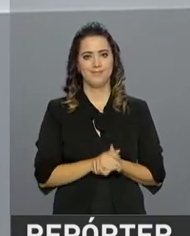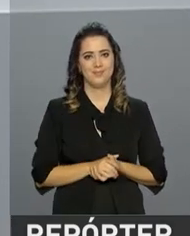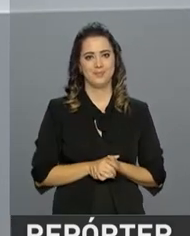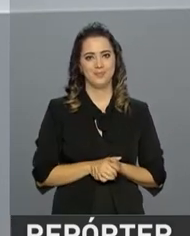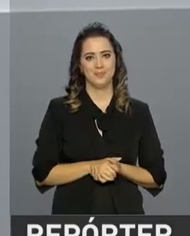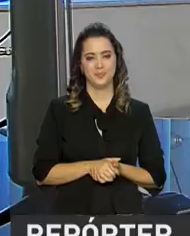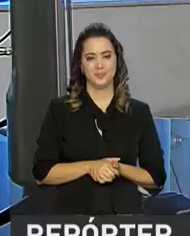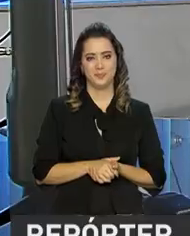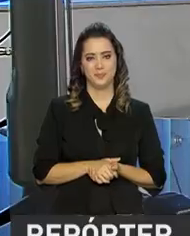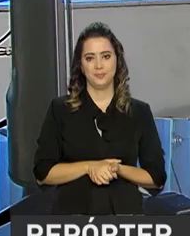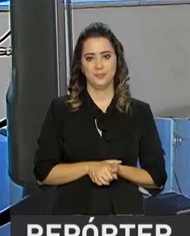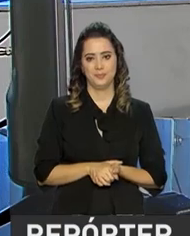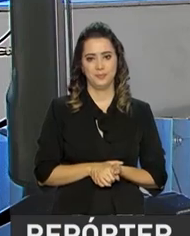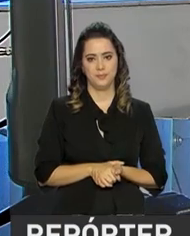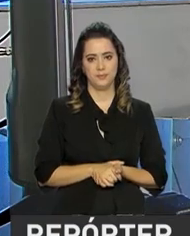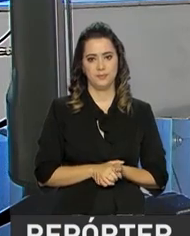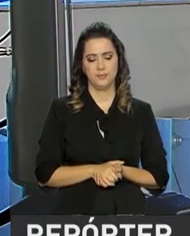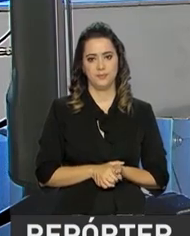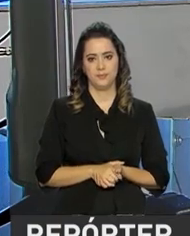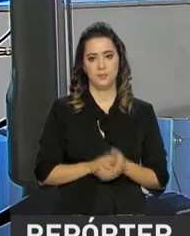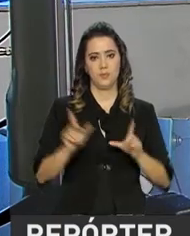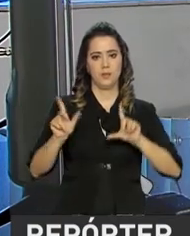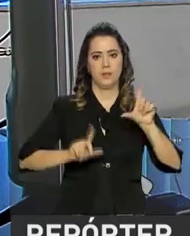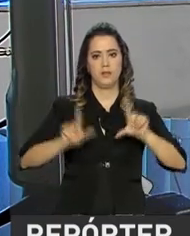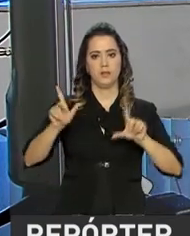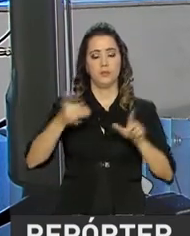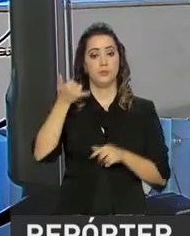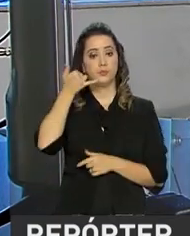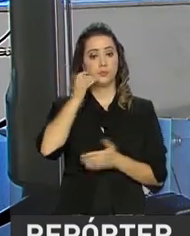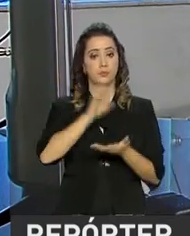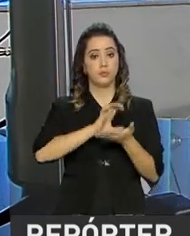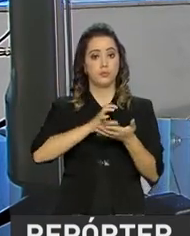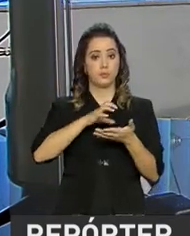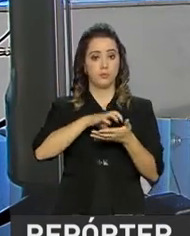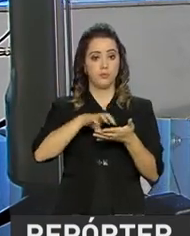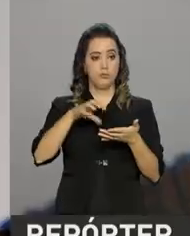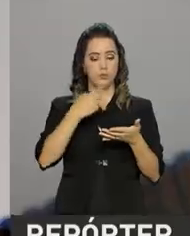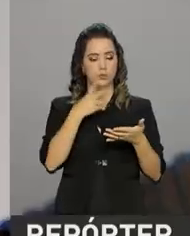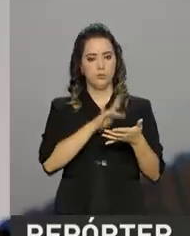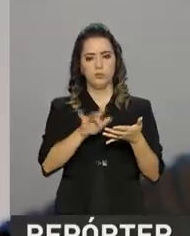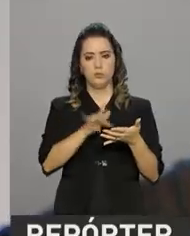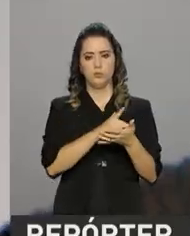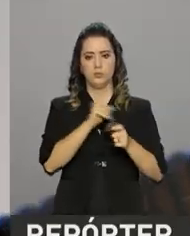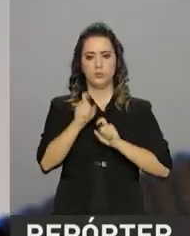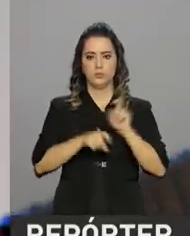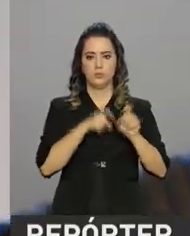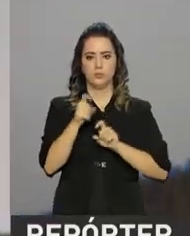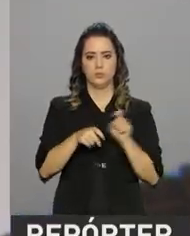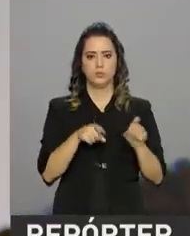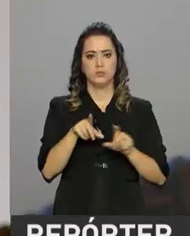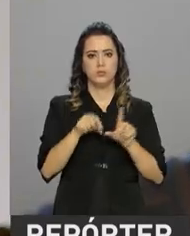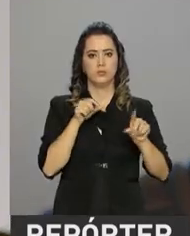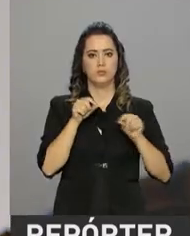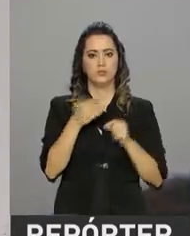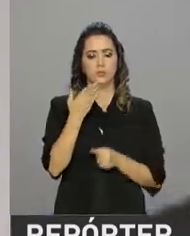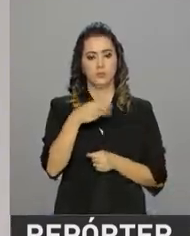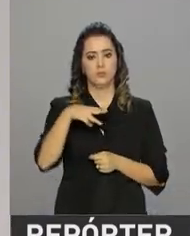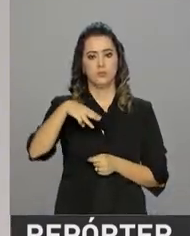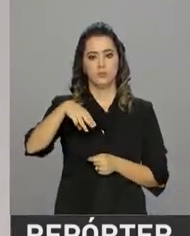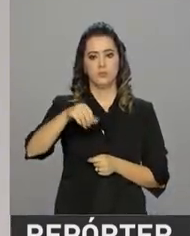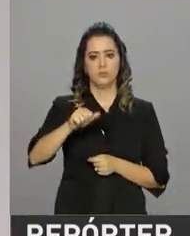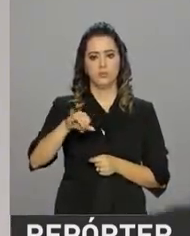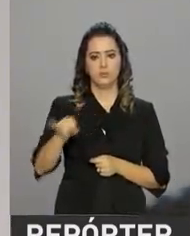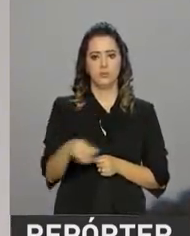Brasília. A televisão, o celular dos pais e o computador estão entre as diversões preferidas de Maju,